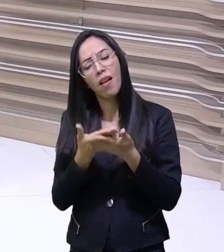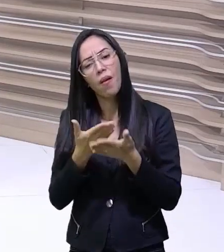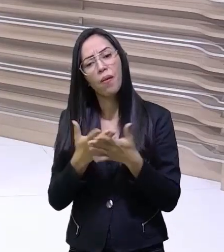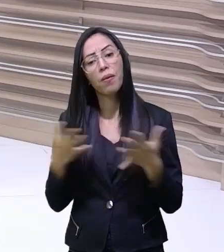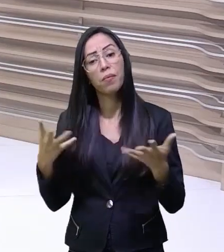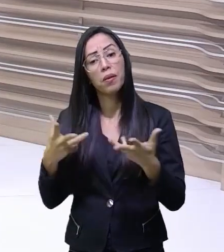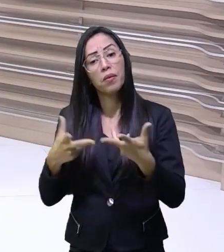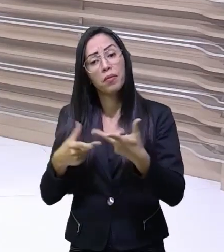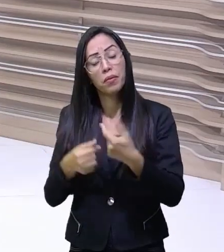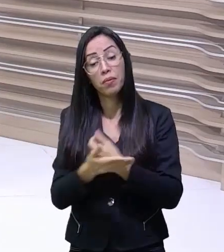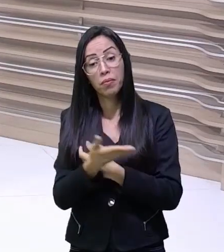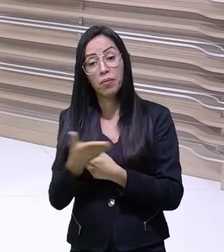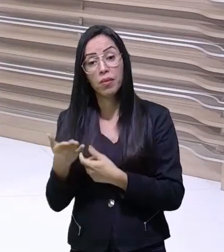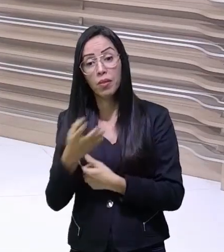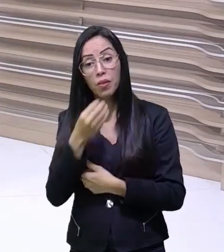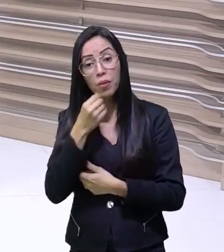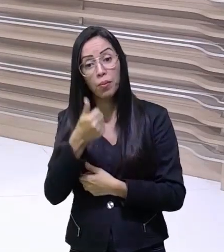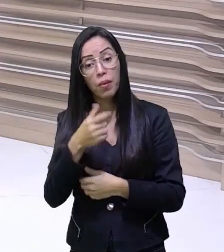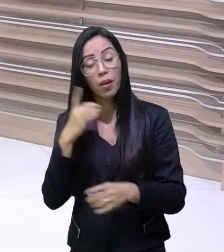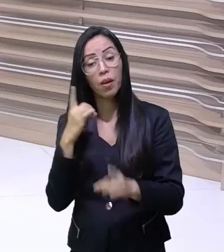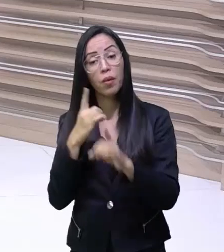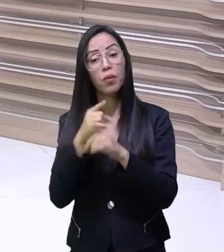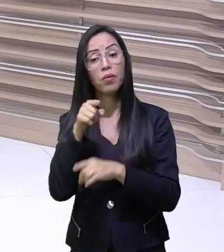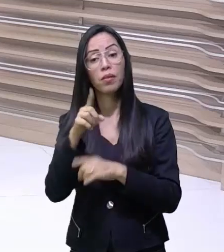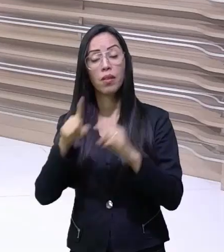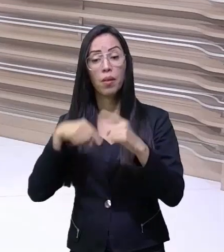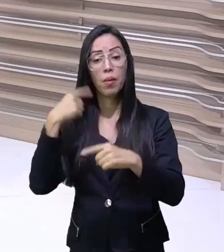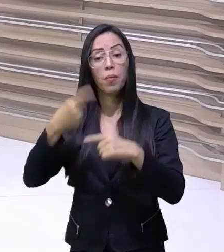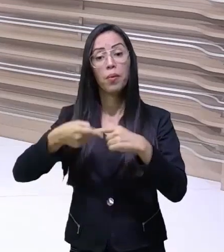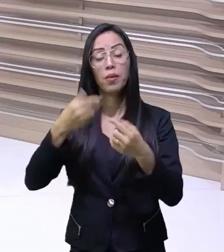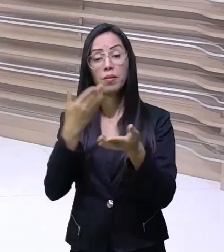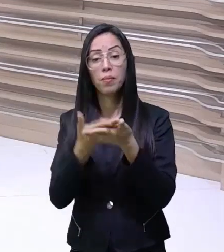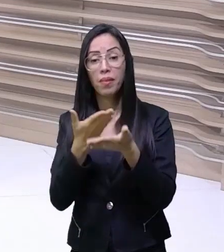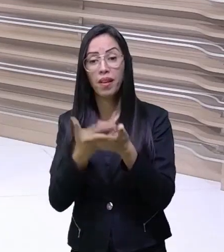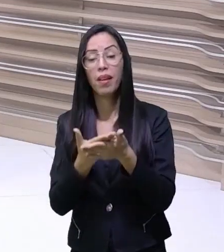vocês, tudo bem? Então eu encontro vocês na próxima aula.